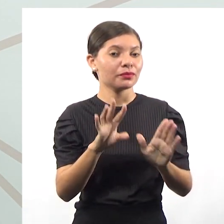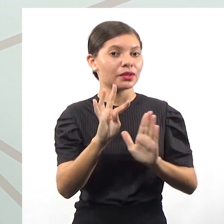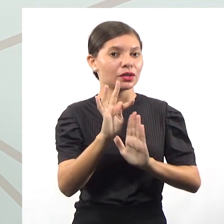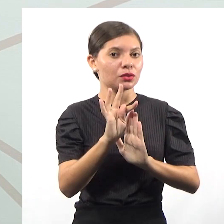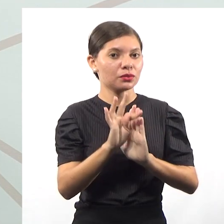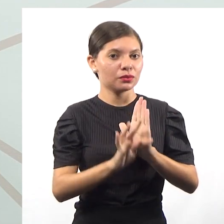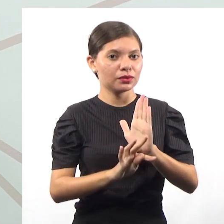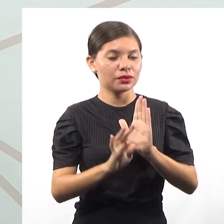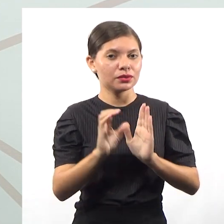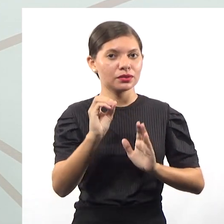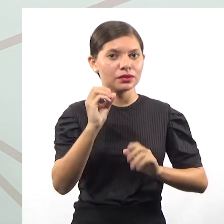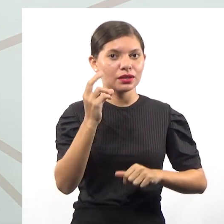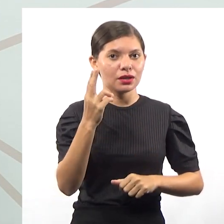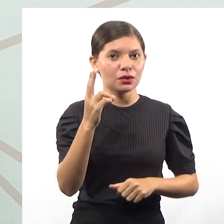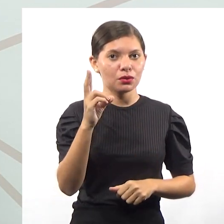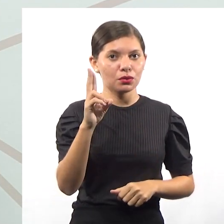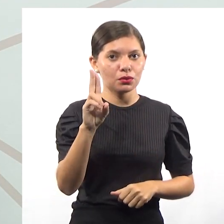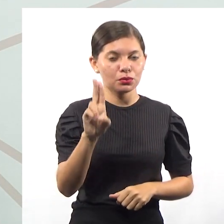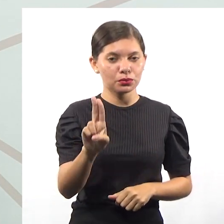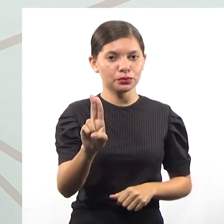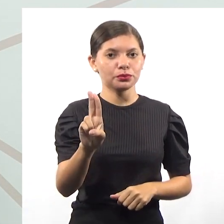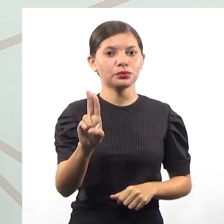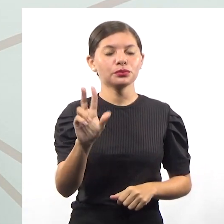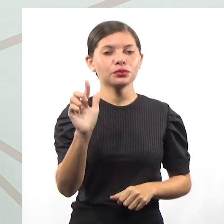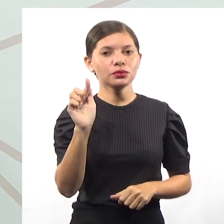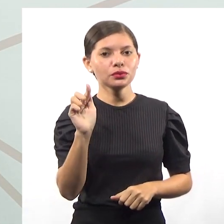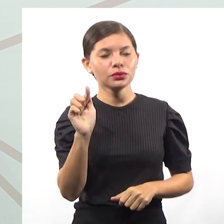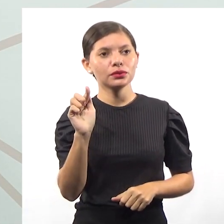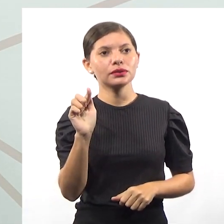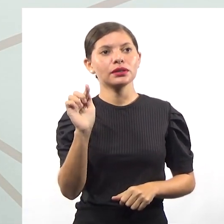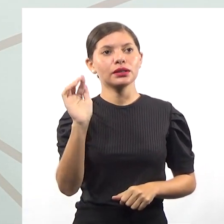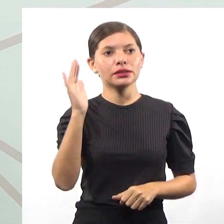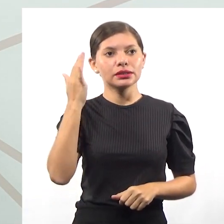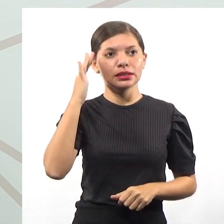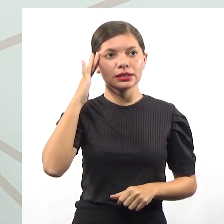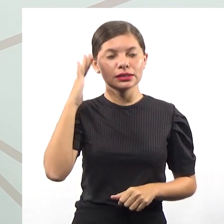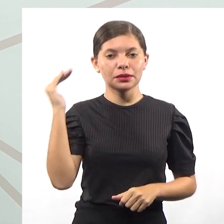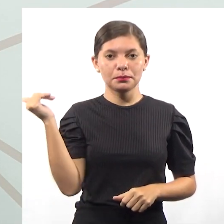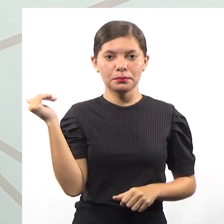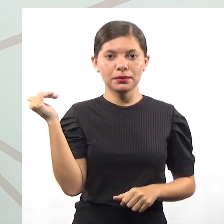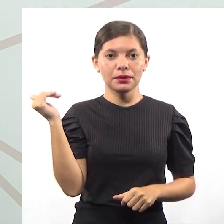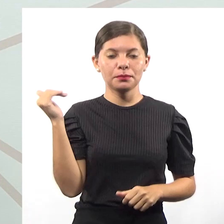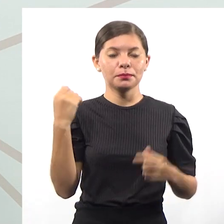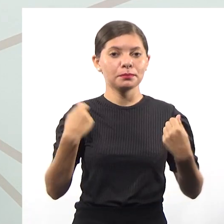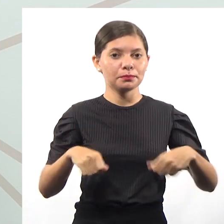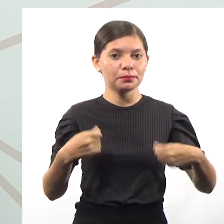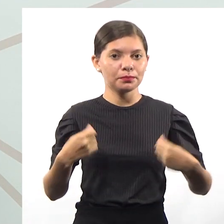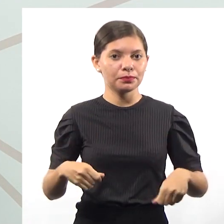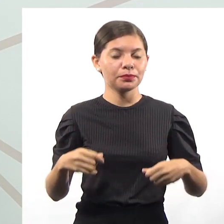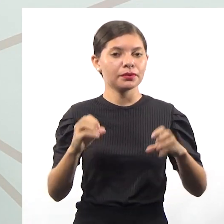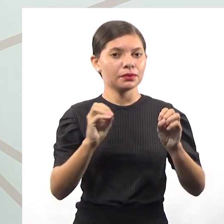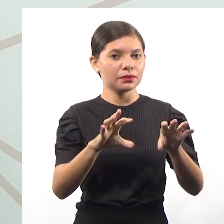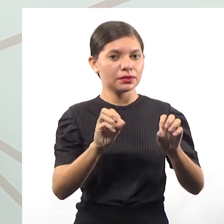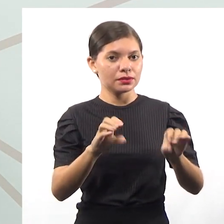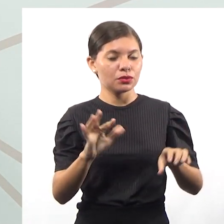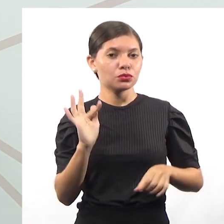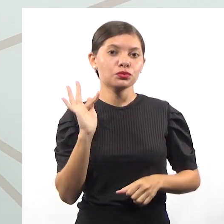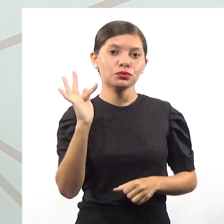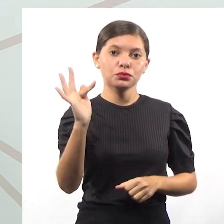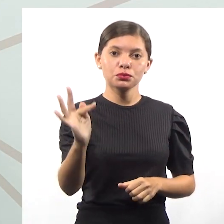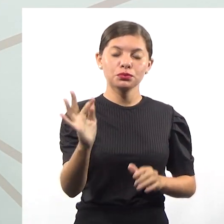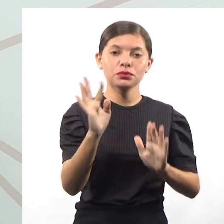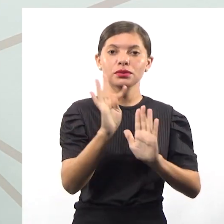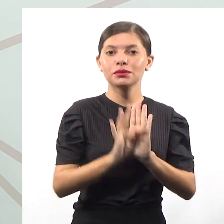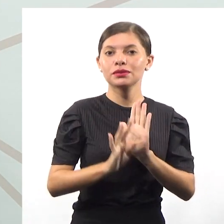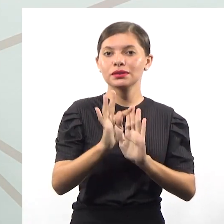No texto da ONU, os 7 saberes necessários à educação do futuro, a gente vai ter o texto de Edgar Morin, que